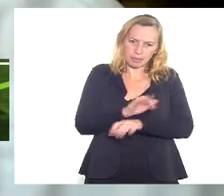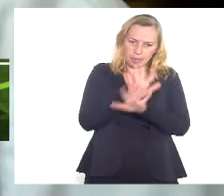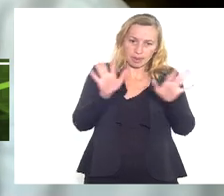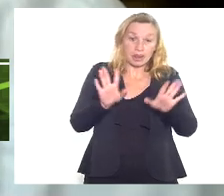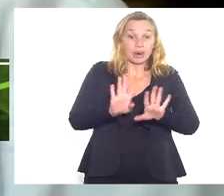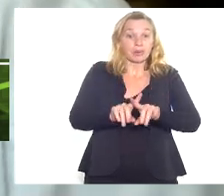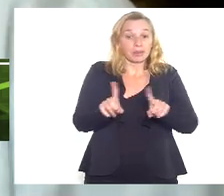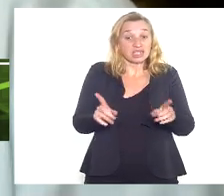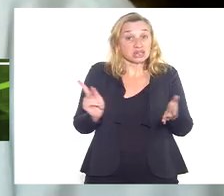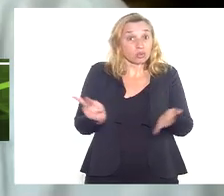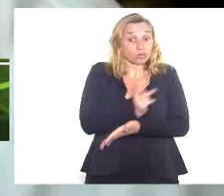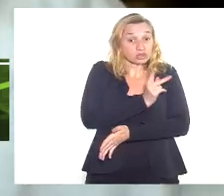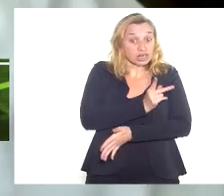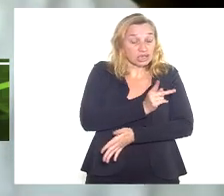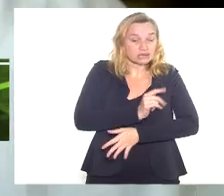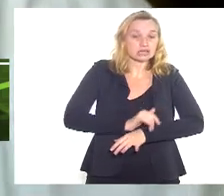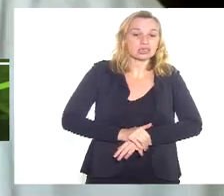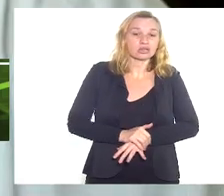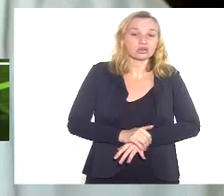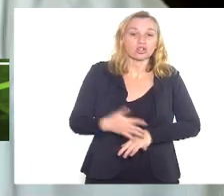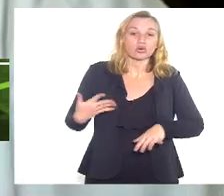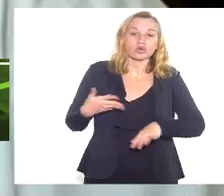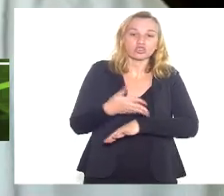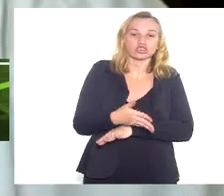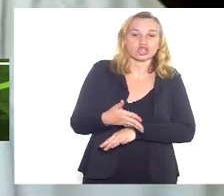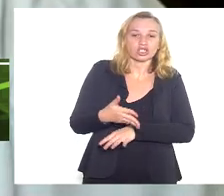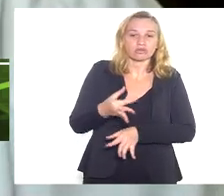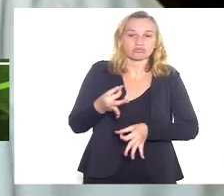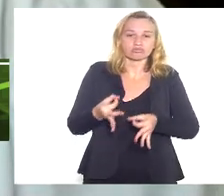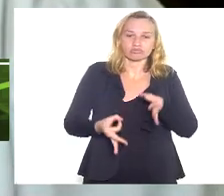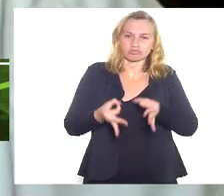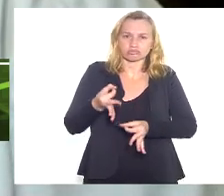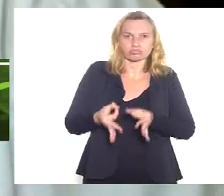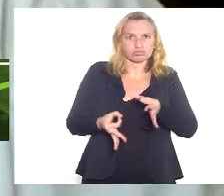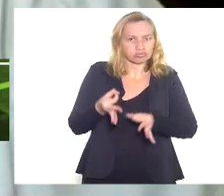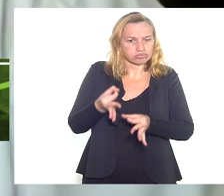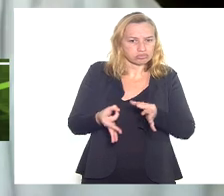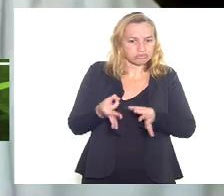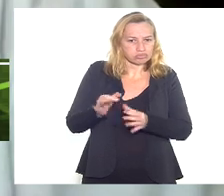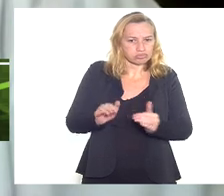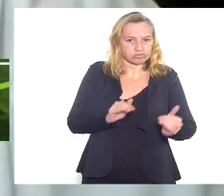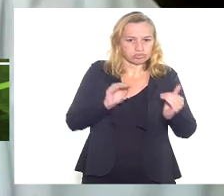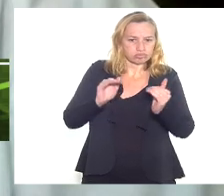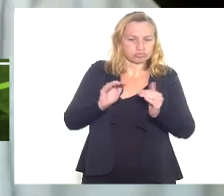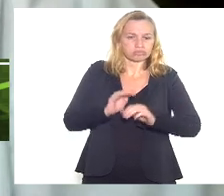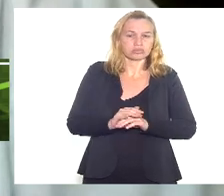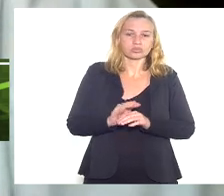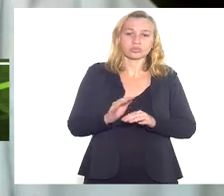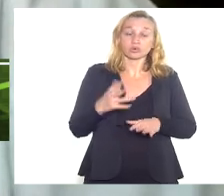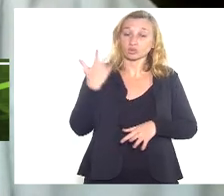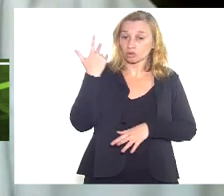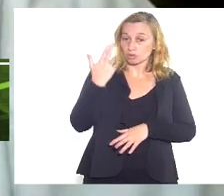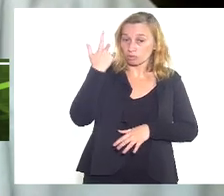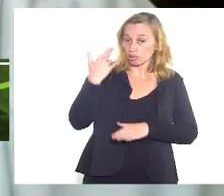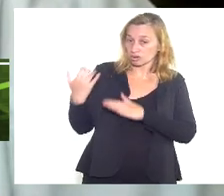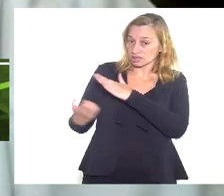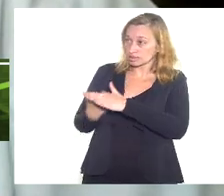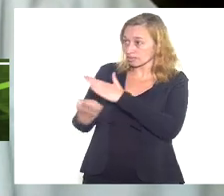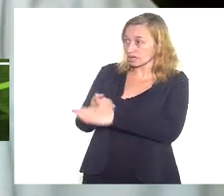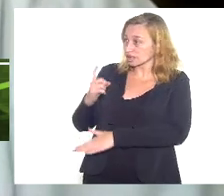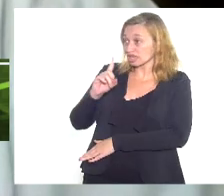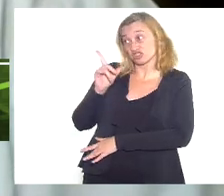acontece que, quando se chega no tribunal, o comportamento cordial das empresas aqui não é nada